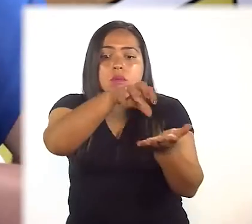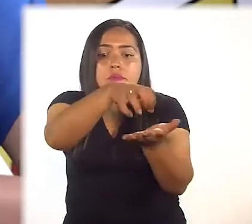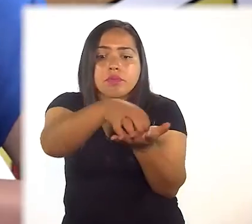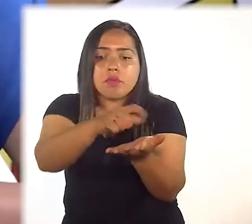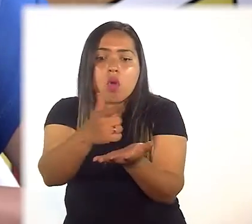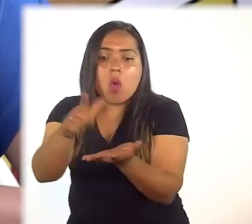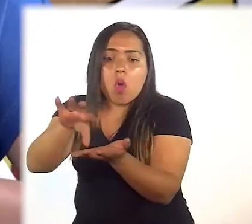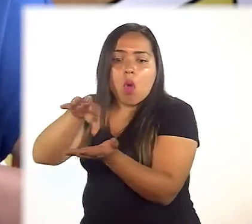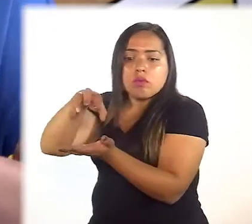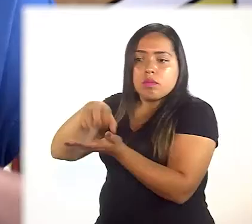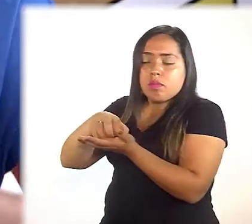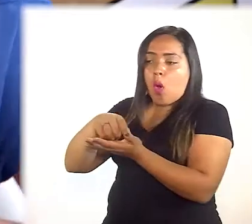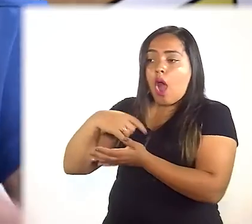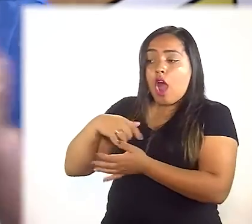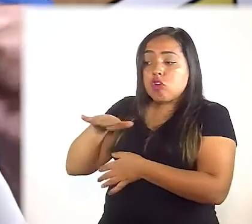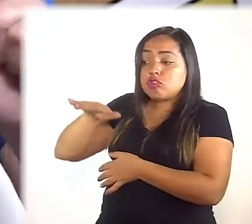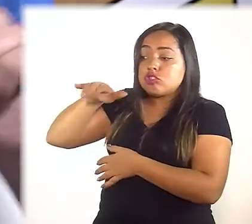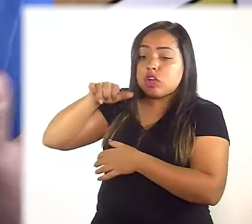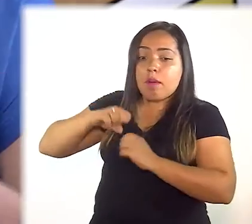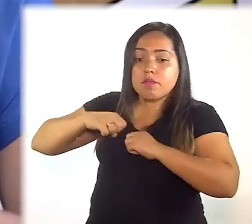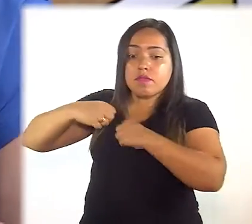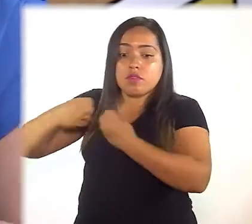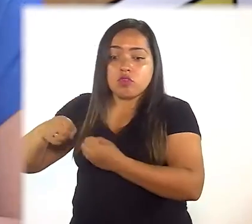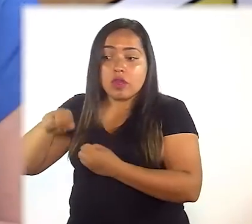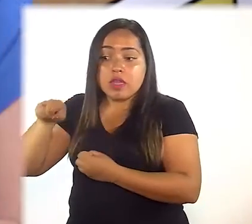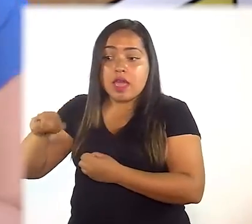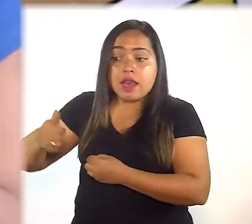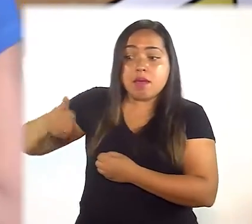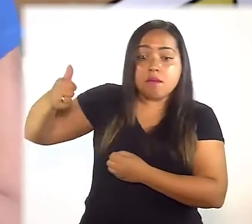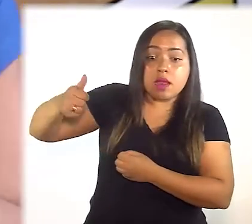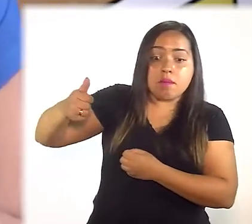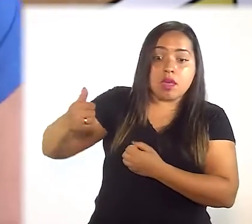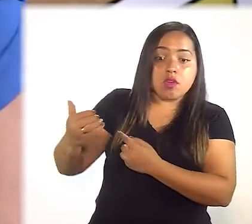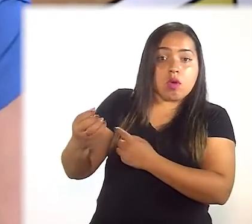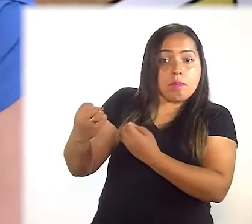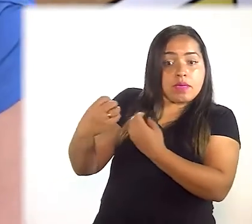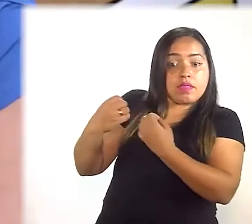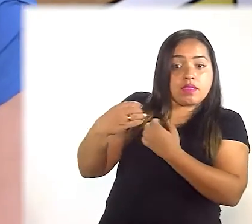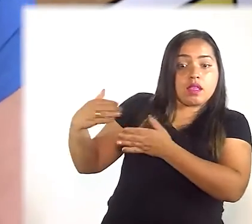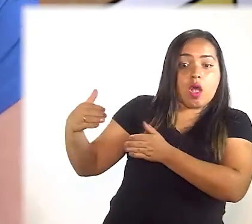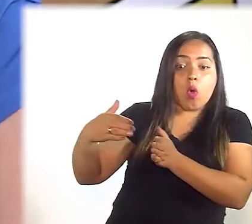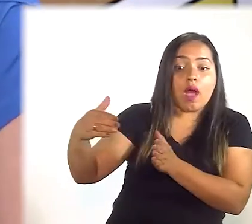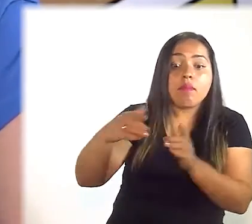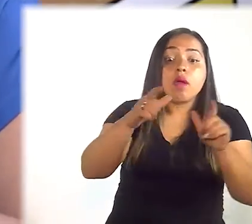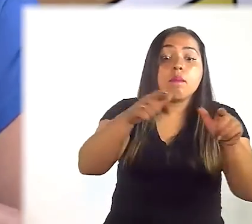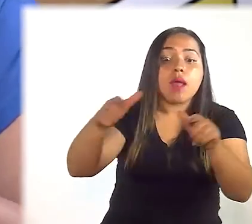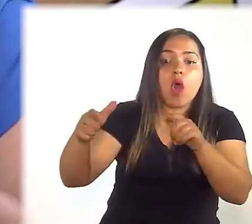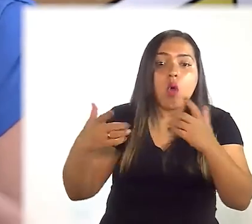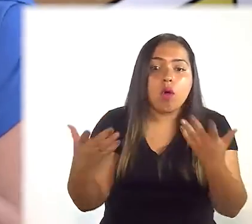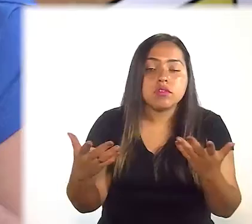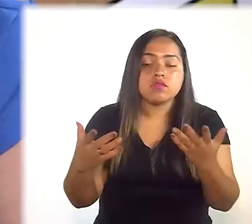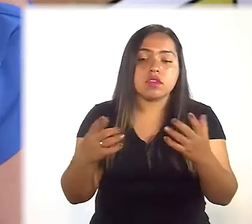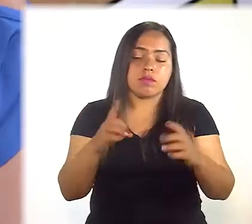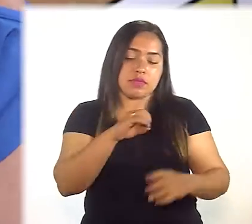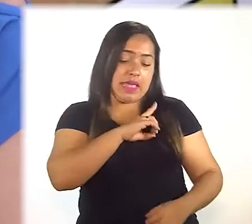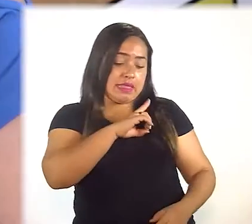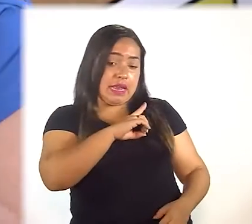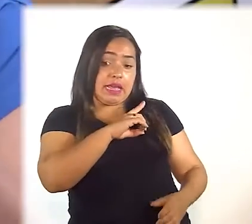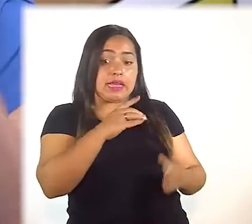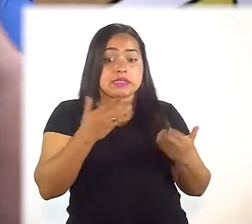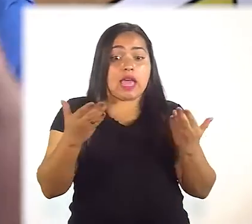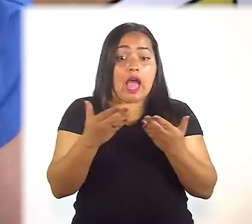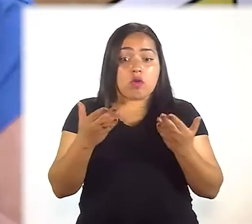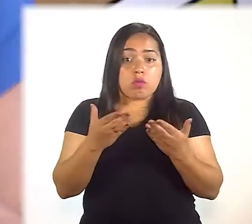delegado, porque é toda uma ponte, né? Tem esses órgãos, chega na Defensoria Pública, a Defensoria